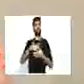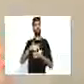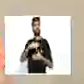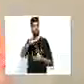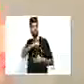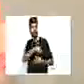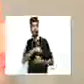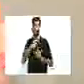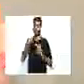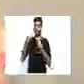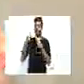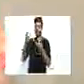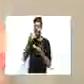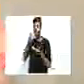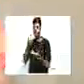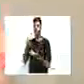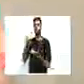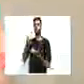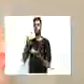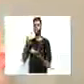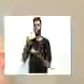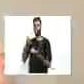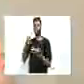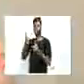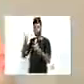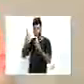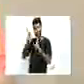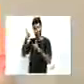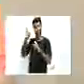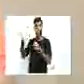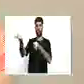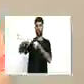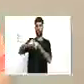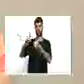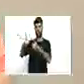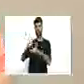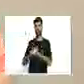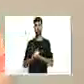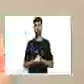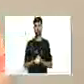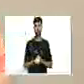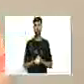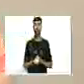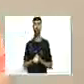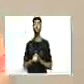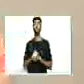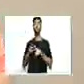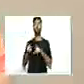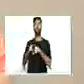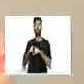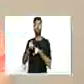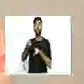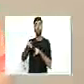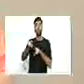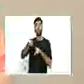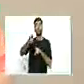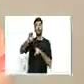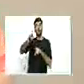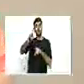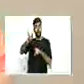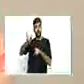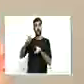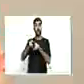conhece Todo mundo brinca com ele e me meu minha torcida é para ele voltar Eh vamos lá o IPI eu eh